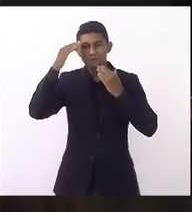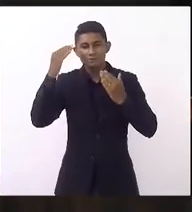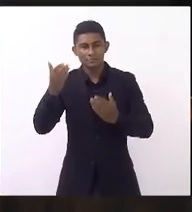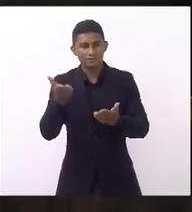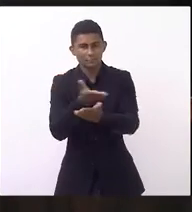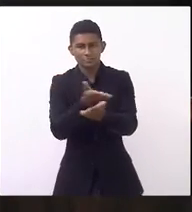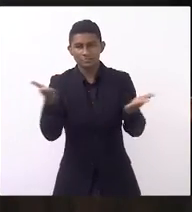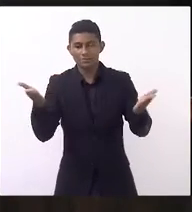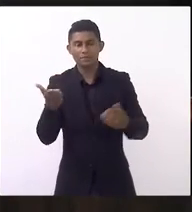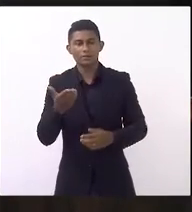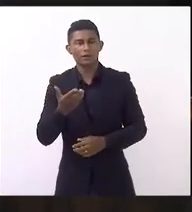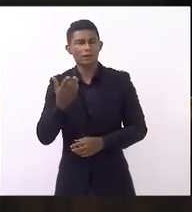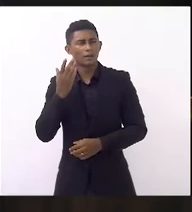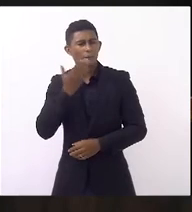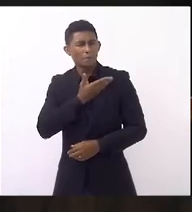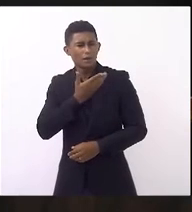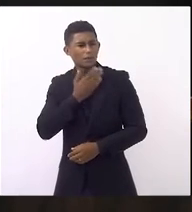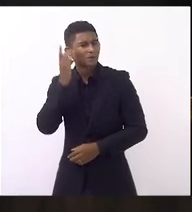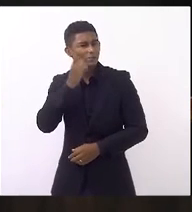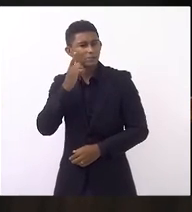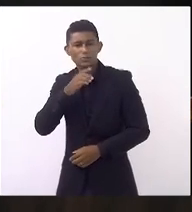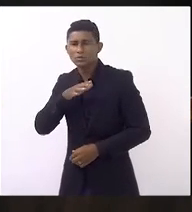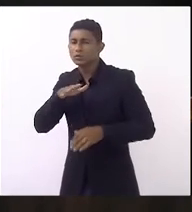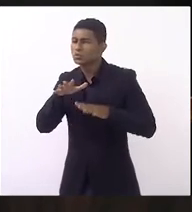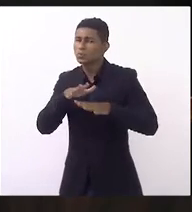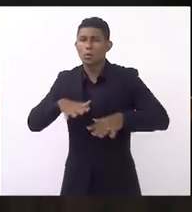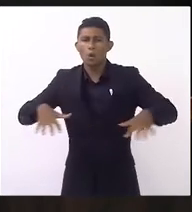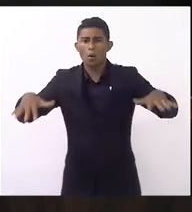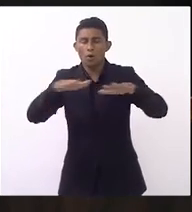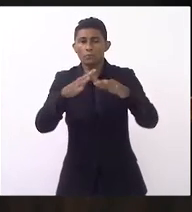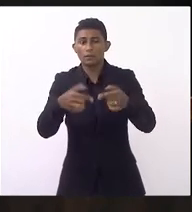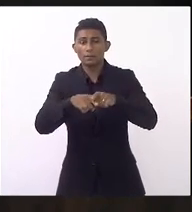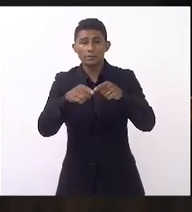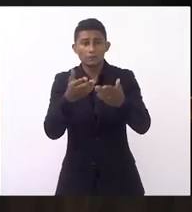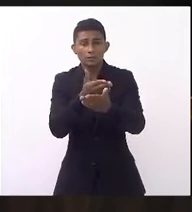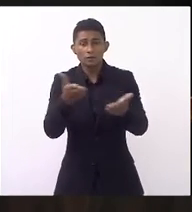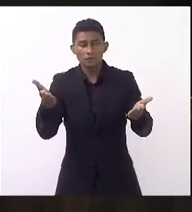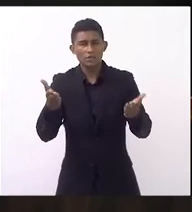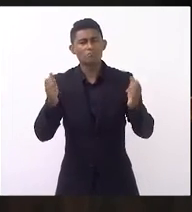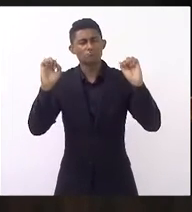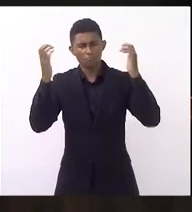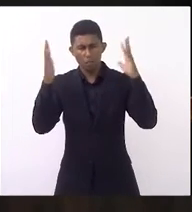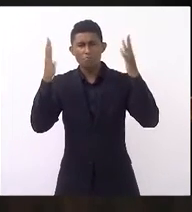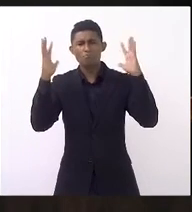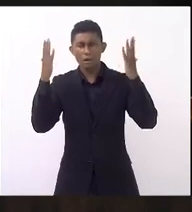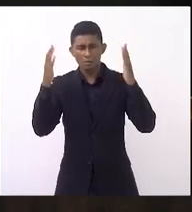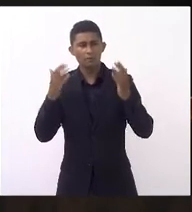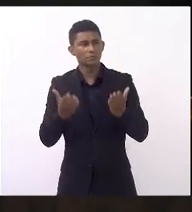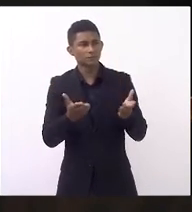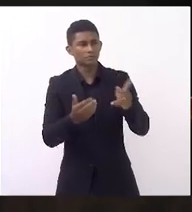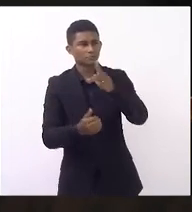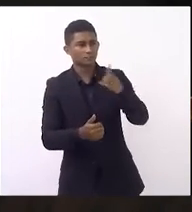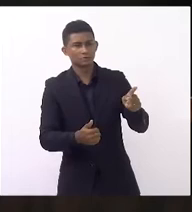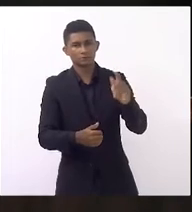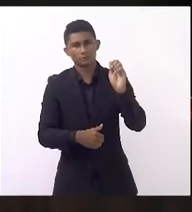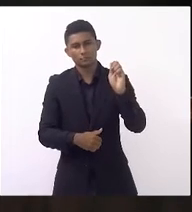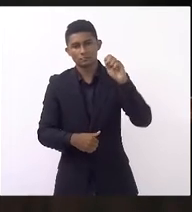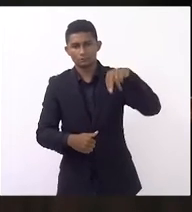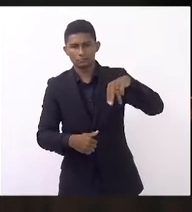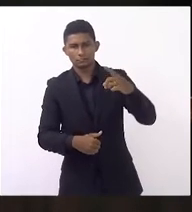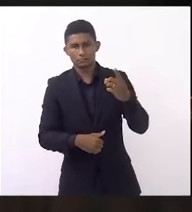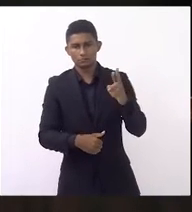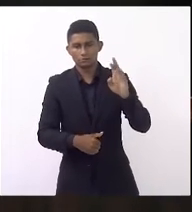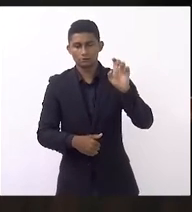os colegas deputados, parabenizar o trabalho dessa casa sob a presidência do nosso presidente André Siciliano,